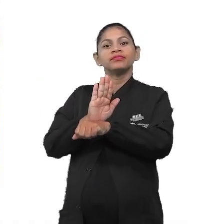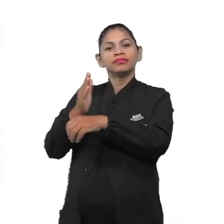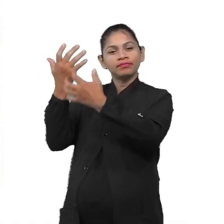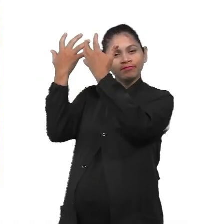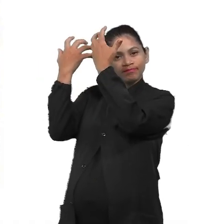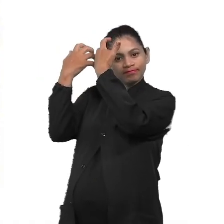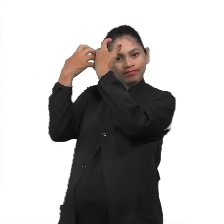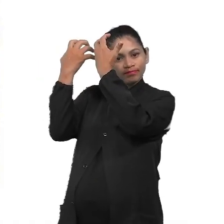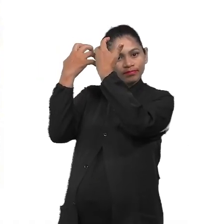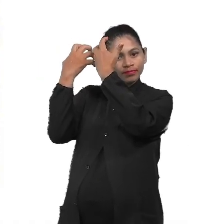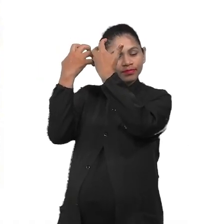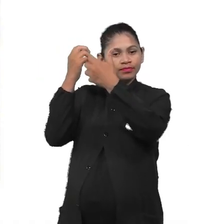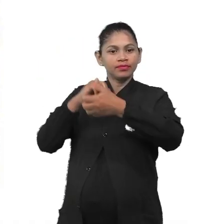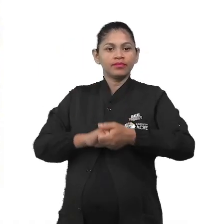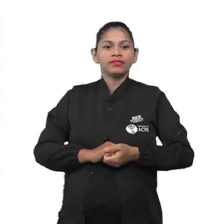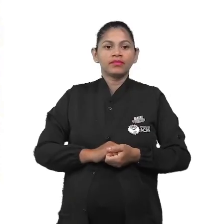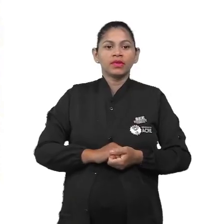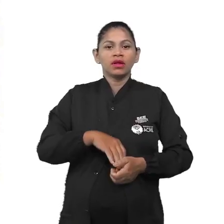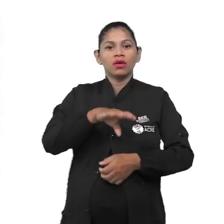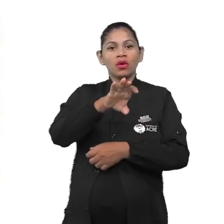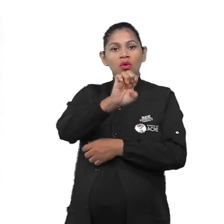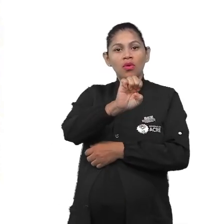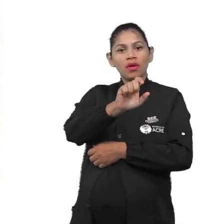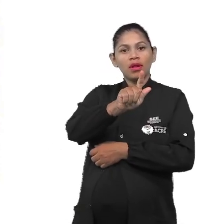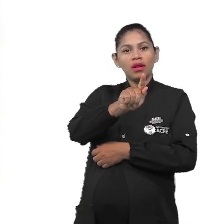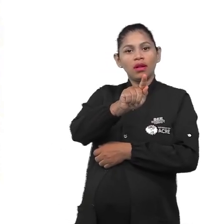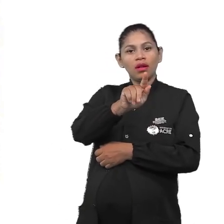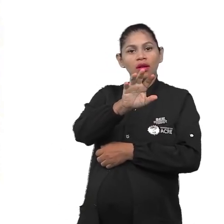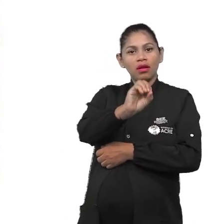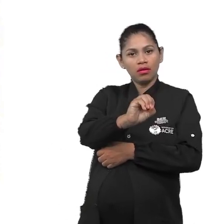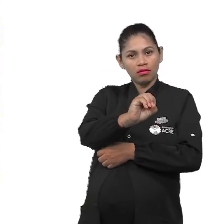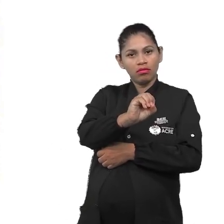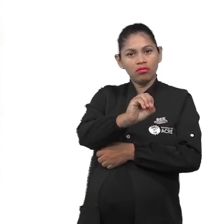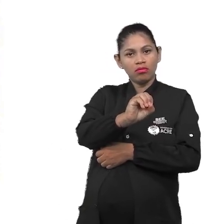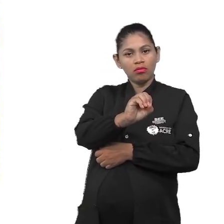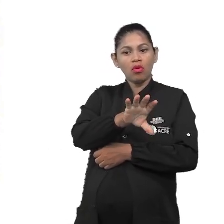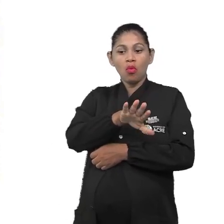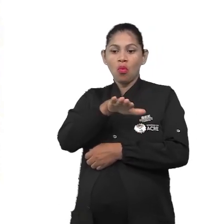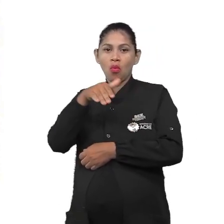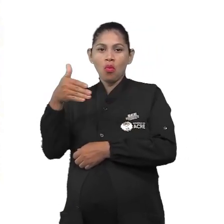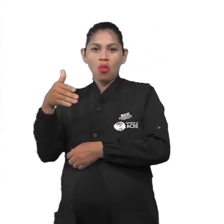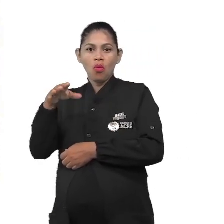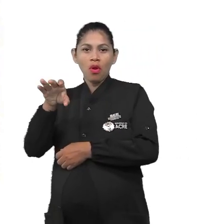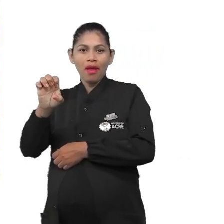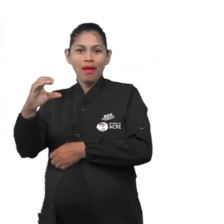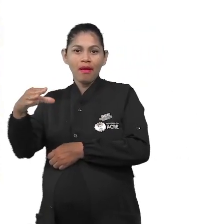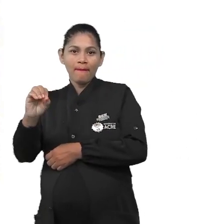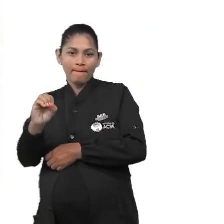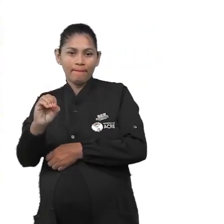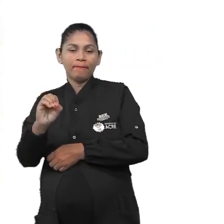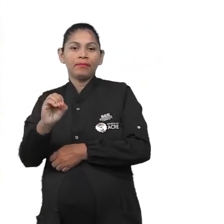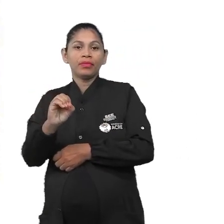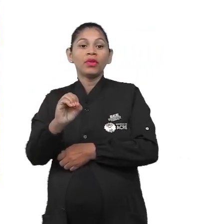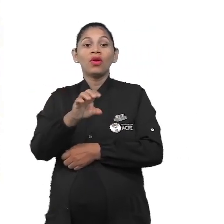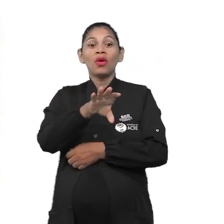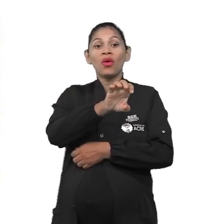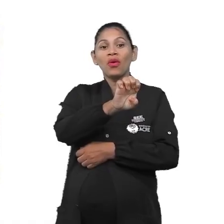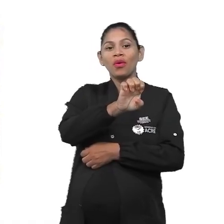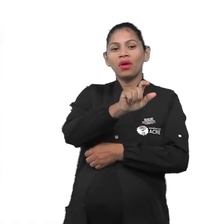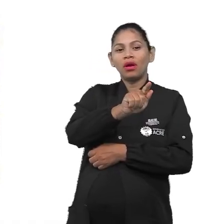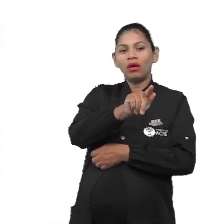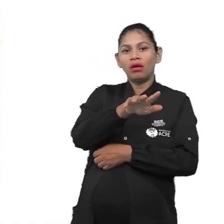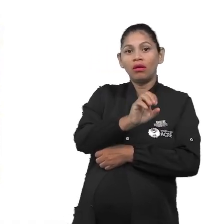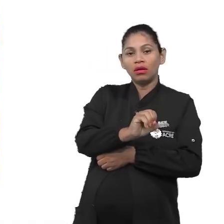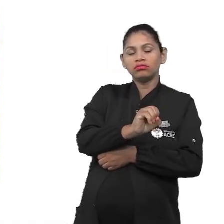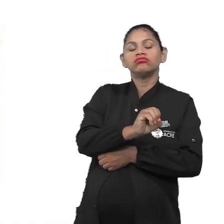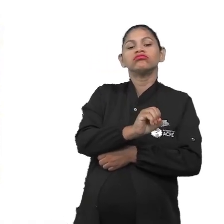um lado nós temos o ego e de outro o eco. No ego, o homem está em primeiro lugar, colocando em segundo